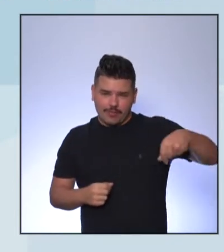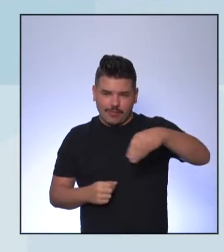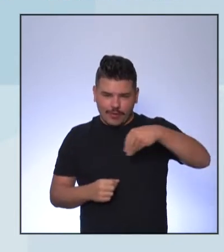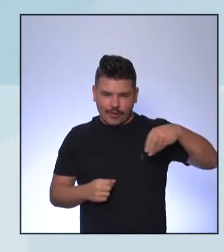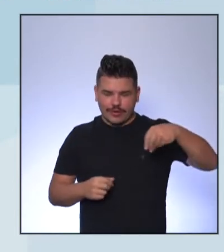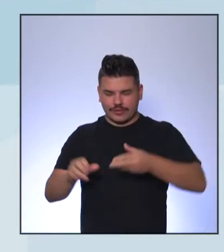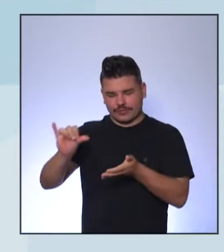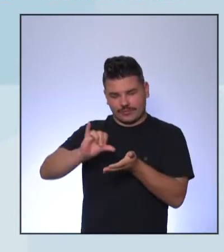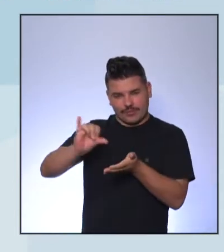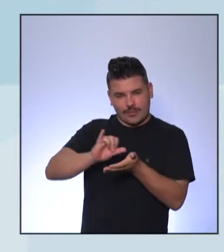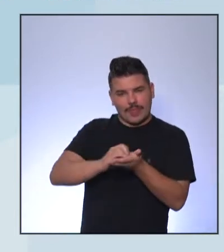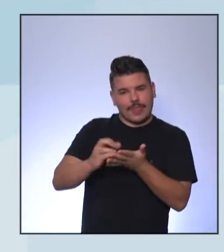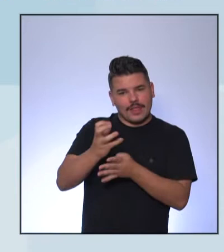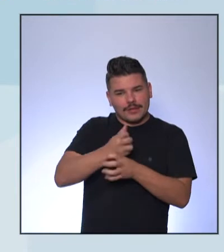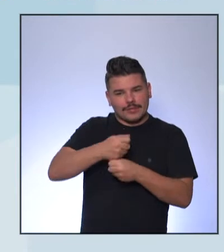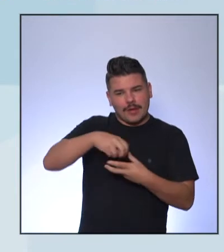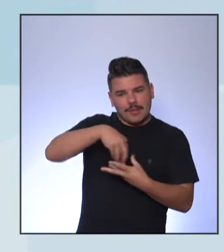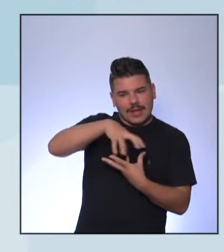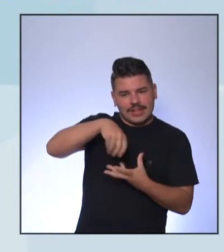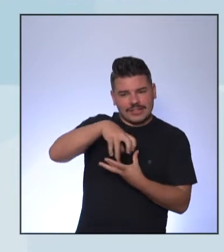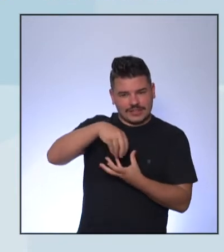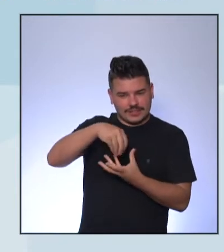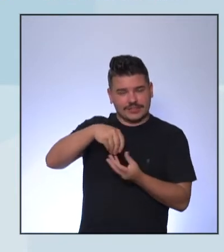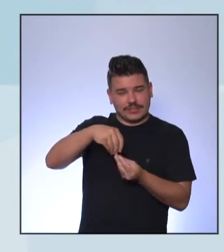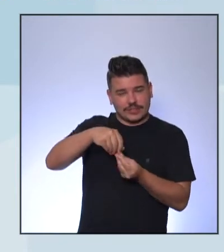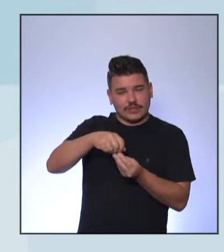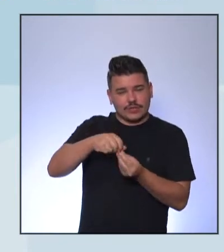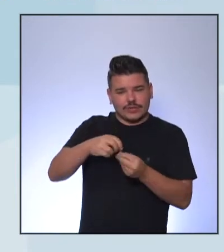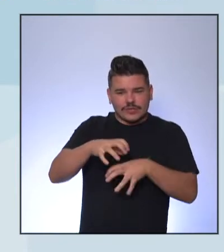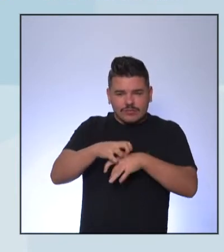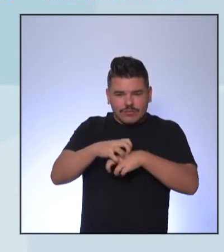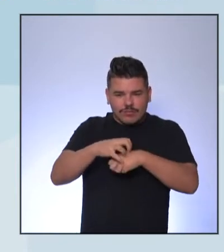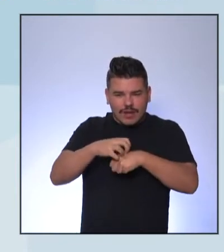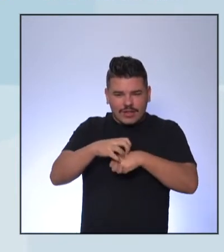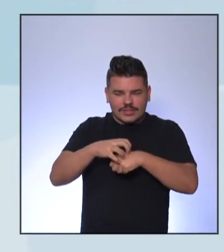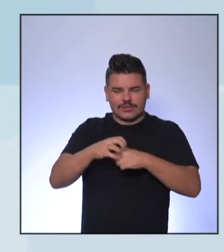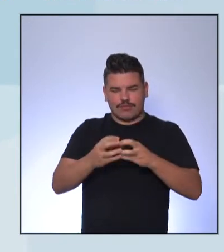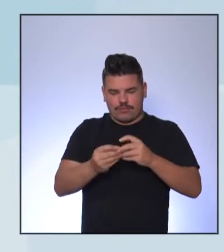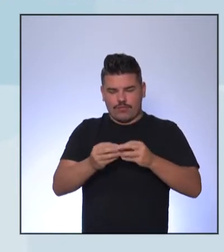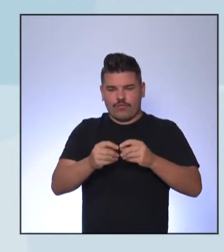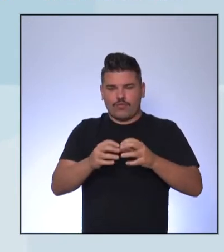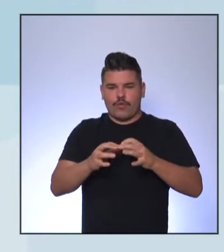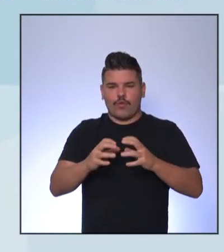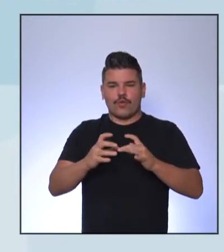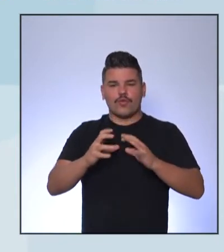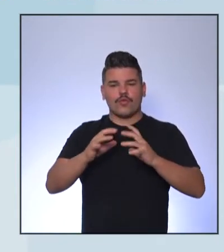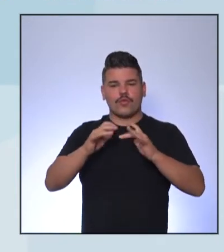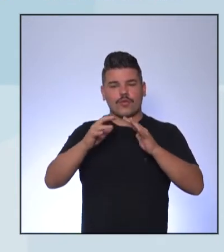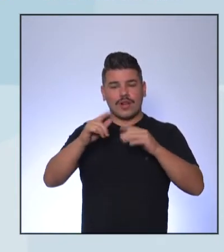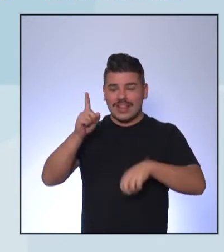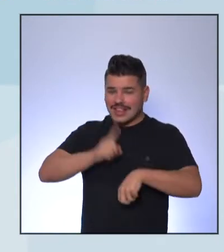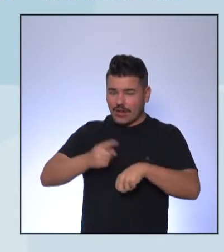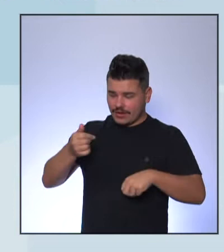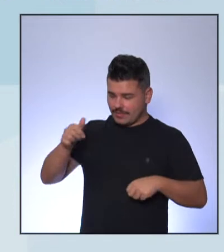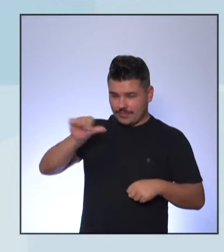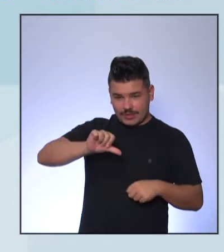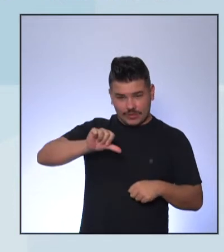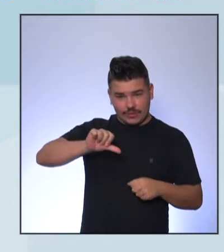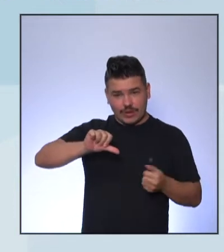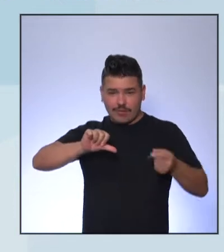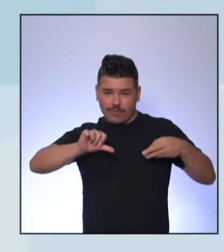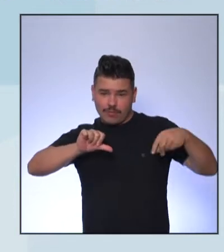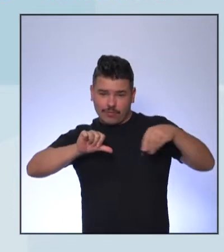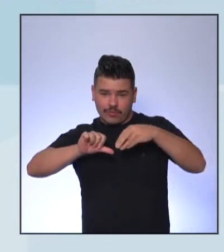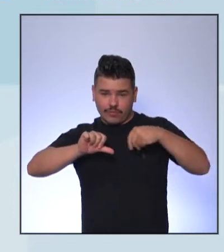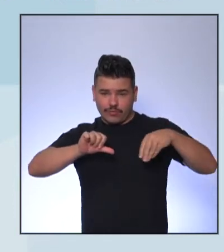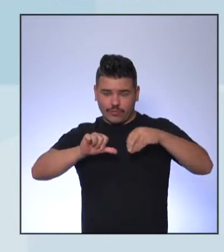base. E o nosso ácido acético, ele é um ácido, né? O nome já diz, né? Ele é um ácido. Então, a reação entre uma base e um ácido,